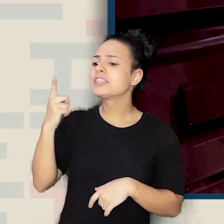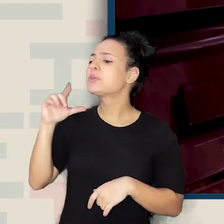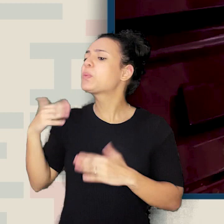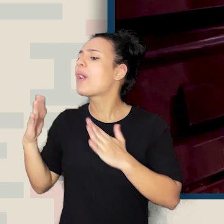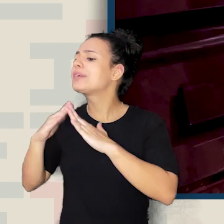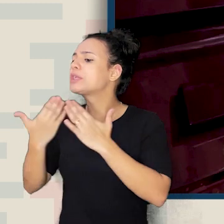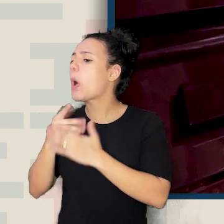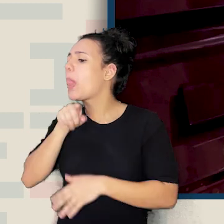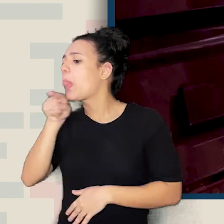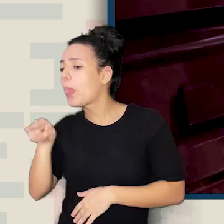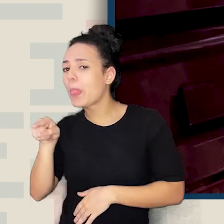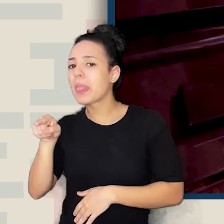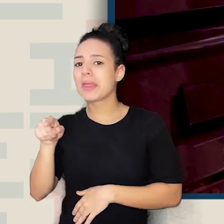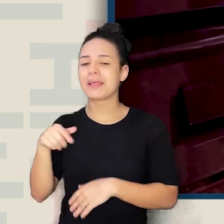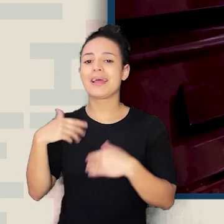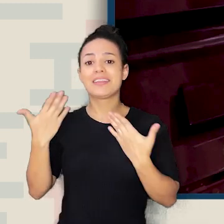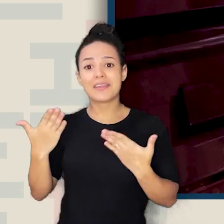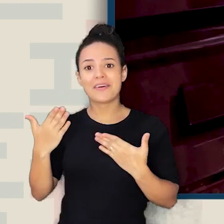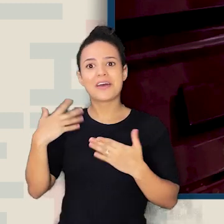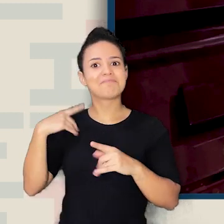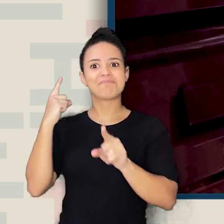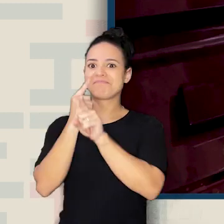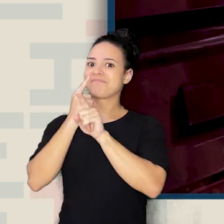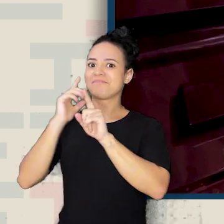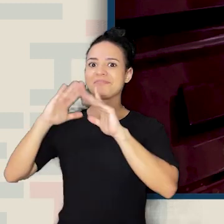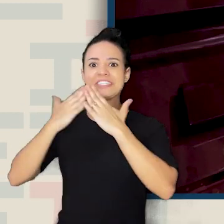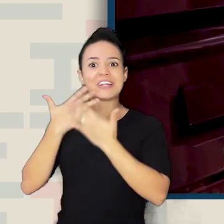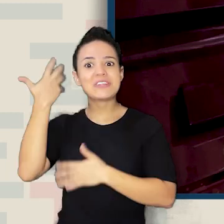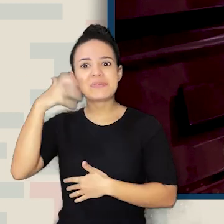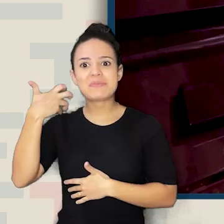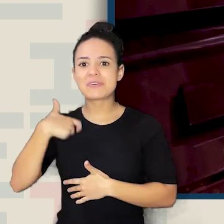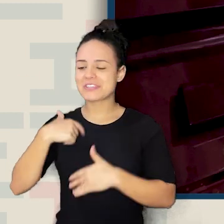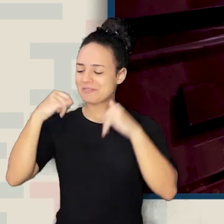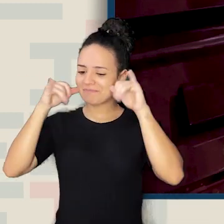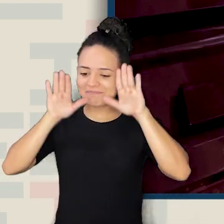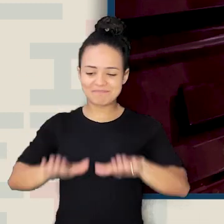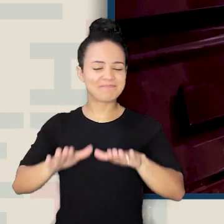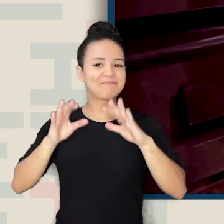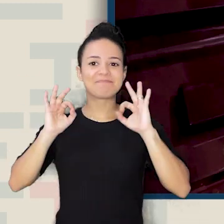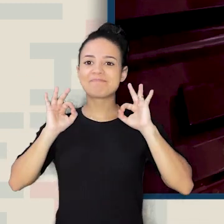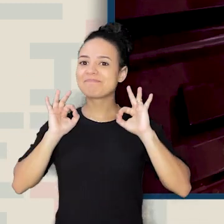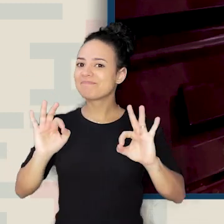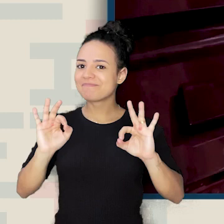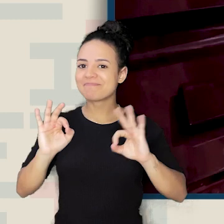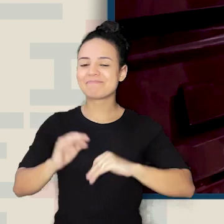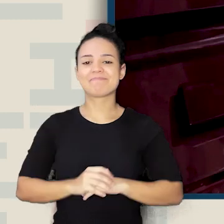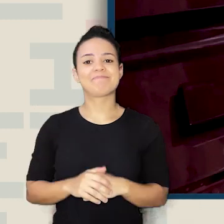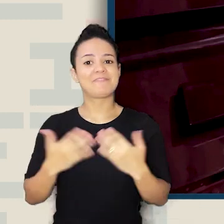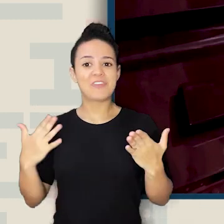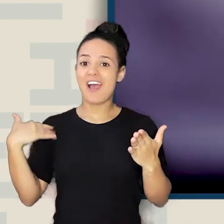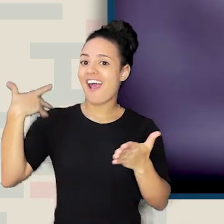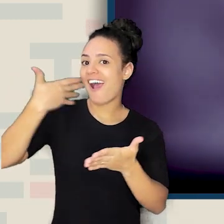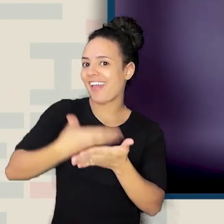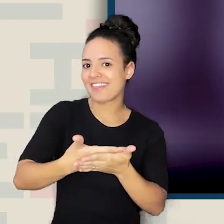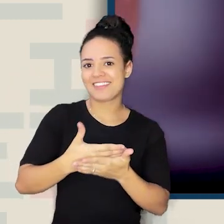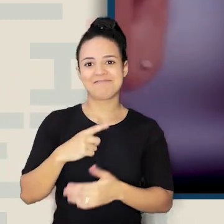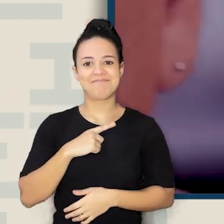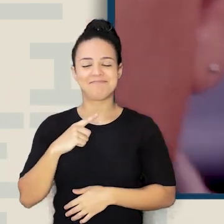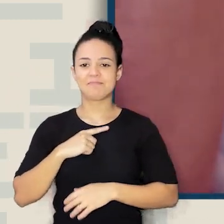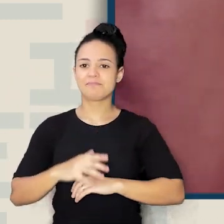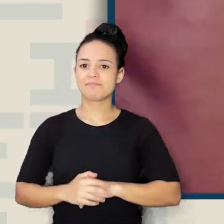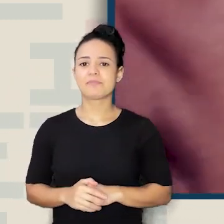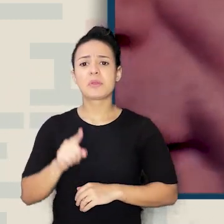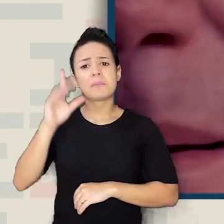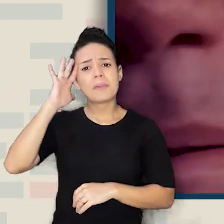E aí, porventura, era Escola de Música. Falei, pronto, caí no lugar certo. E aí, estou aqui até hoje. Imagina